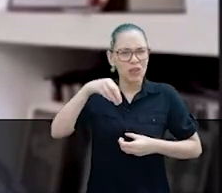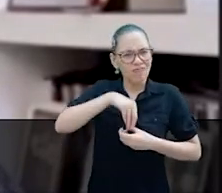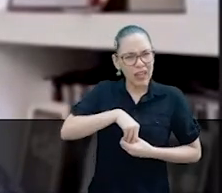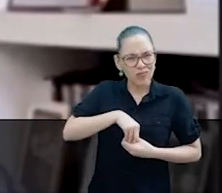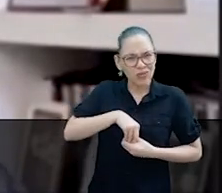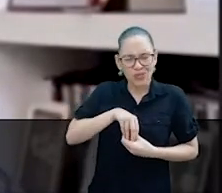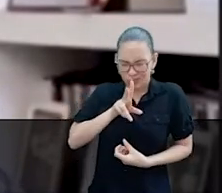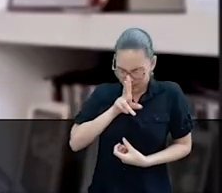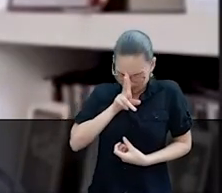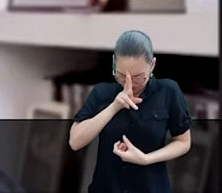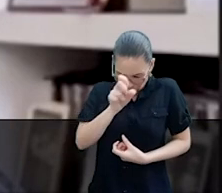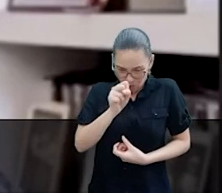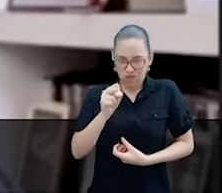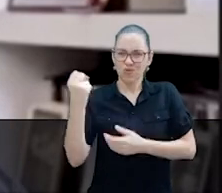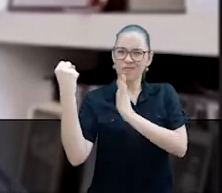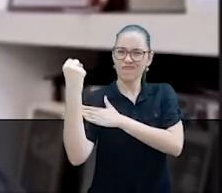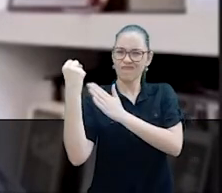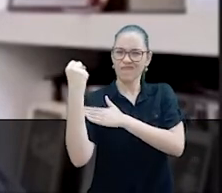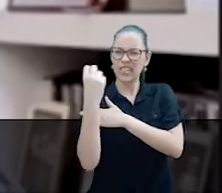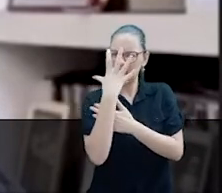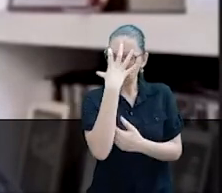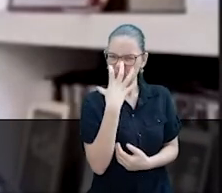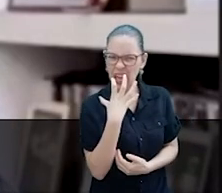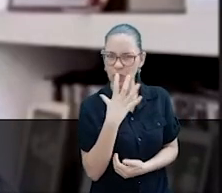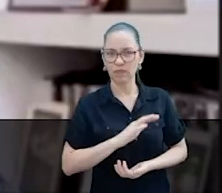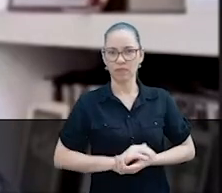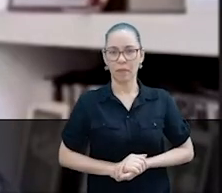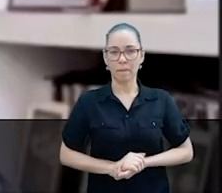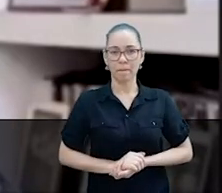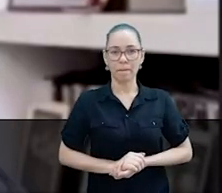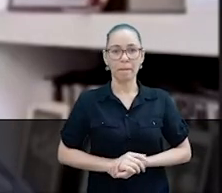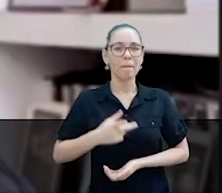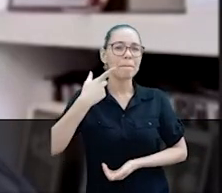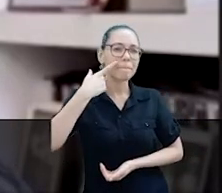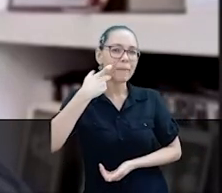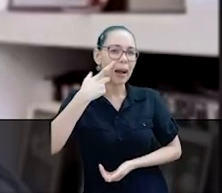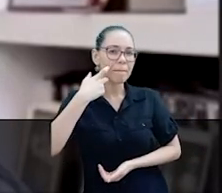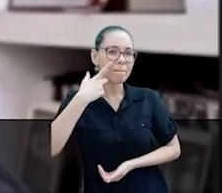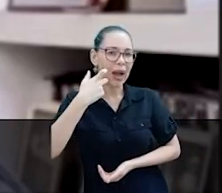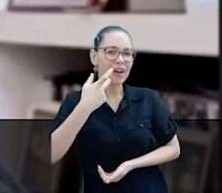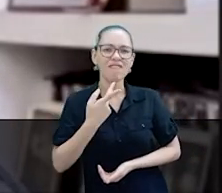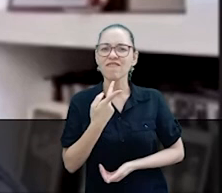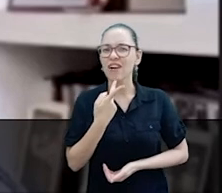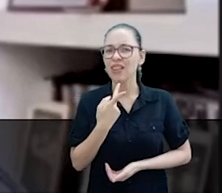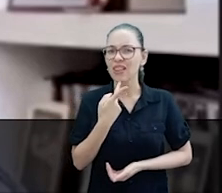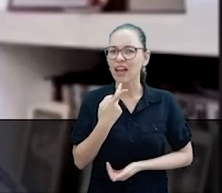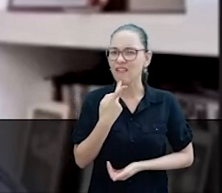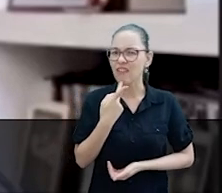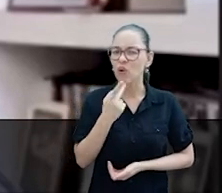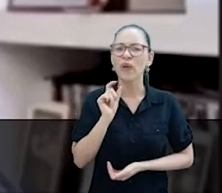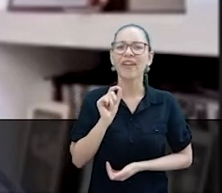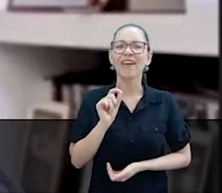uma força que vinha de dentro, tanto que ele era bravo. Eu lembro do meu pai dizer: que força que ele tem,